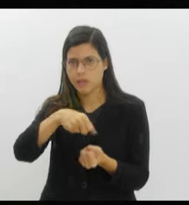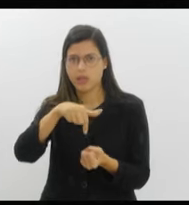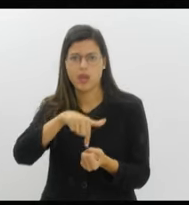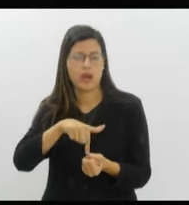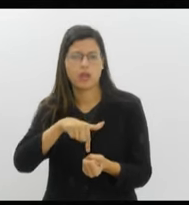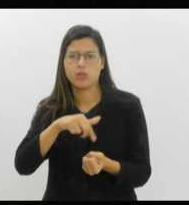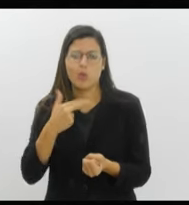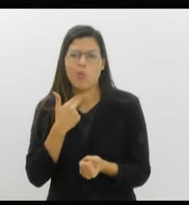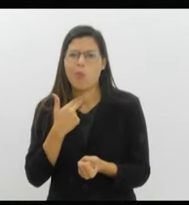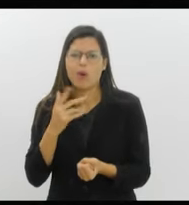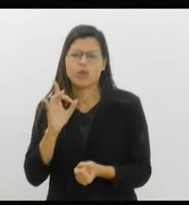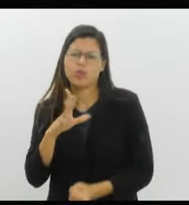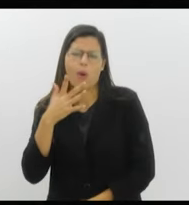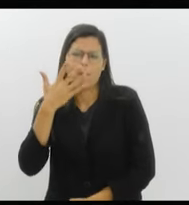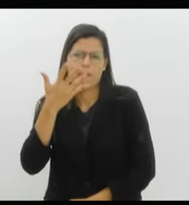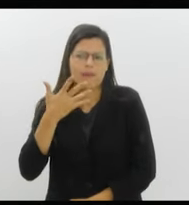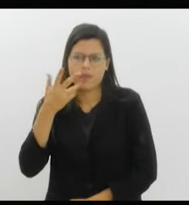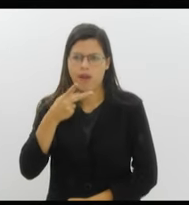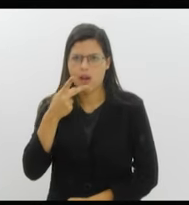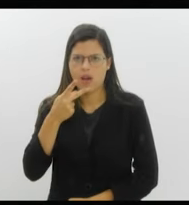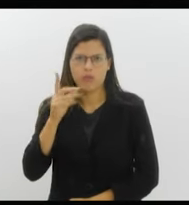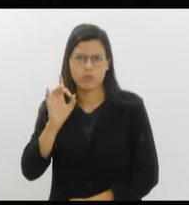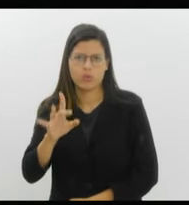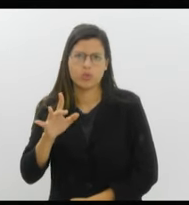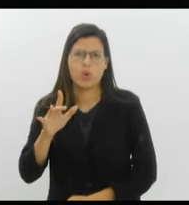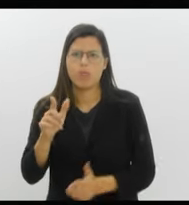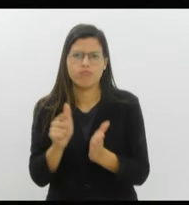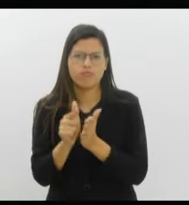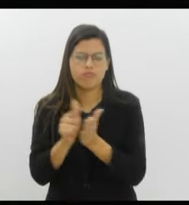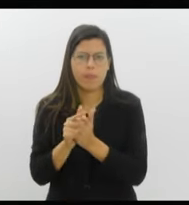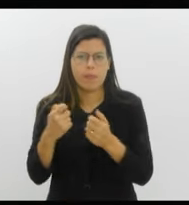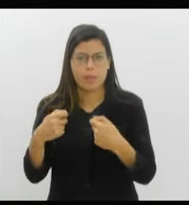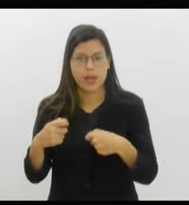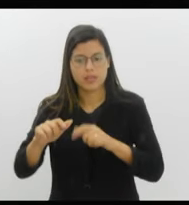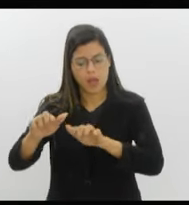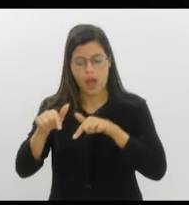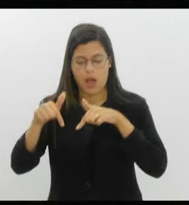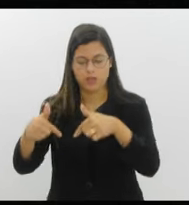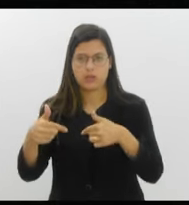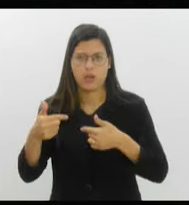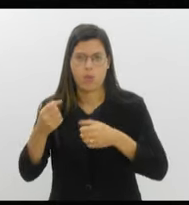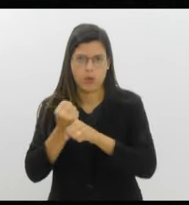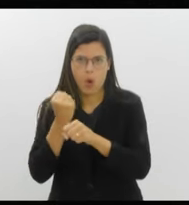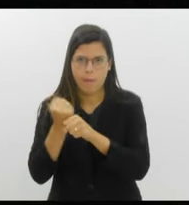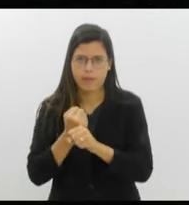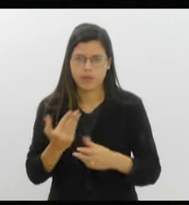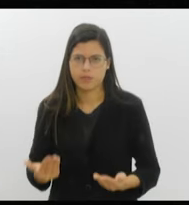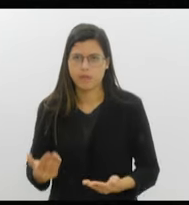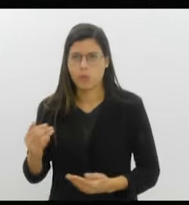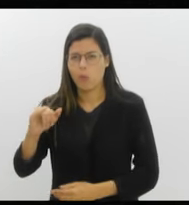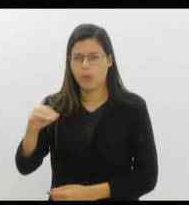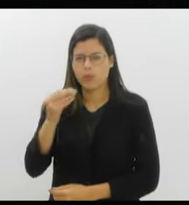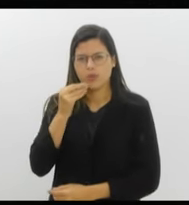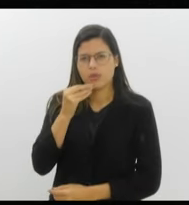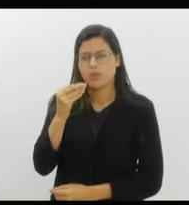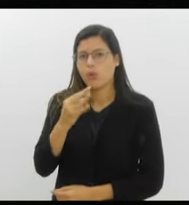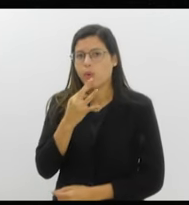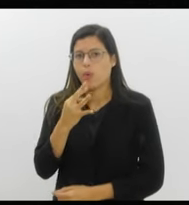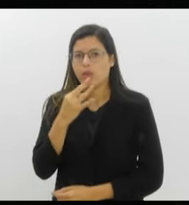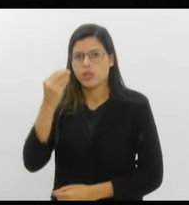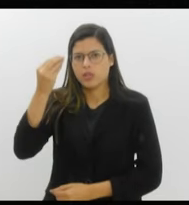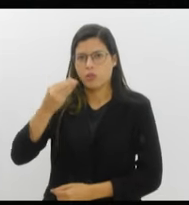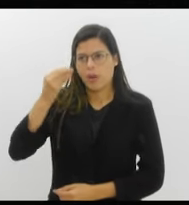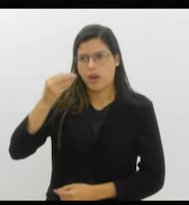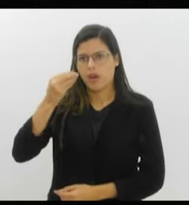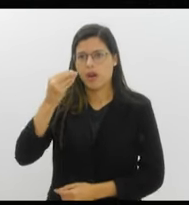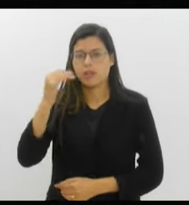Sustentabilidade não pode ser uma fala, não pode estar só no papel, precisa estar concreto em obras. Eu tive a oportunidade de conhecer experiências importantes em outros